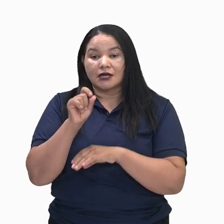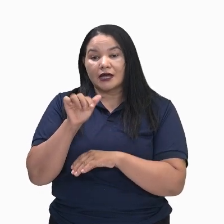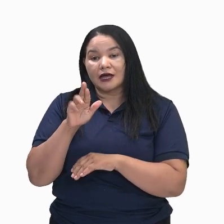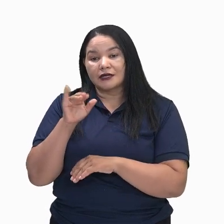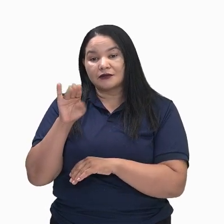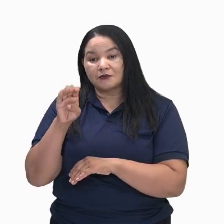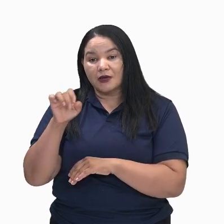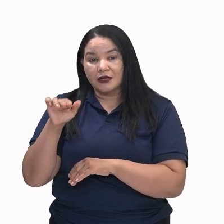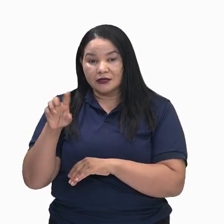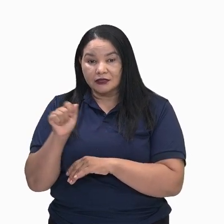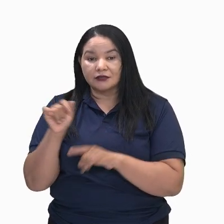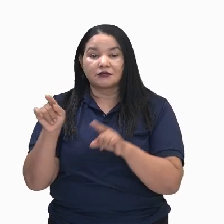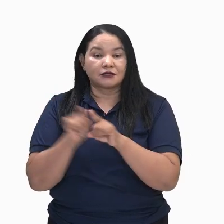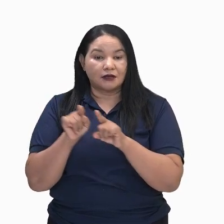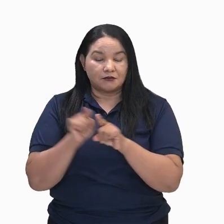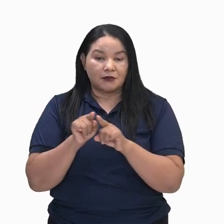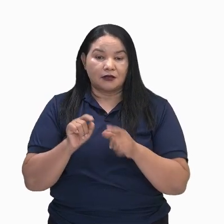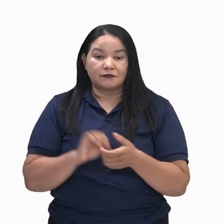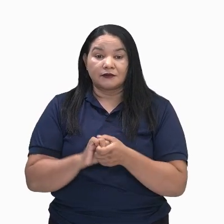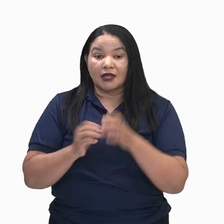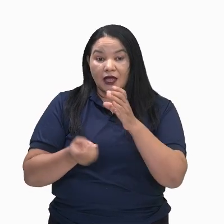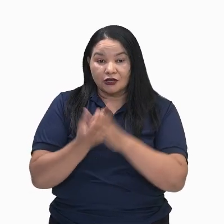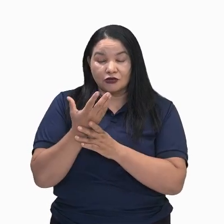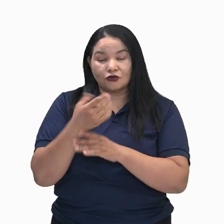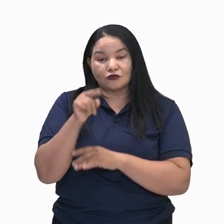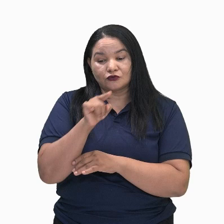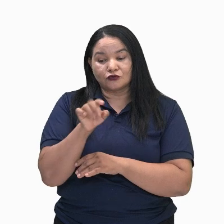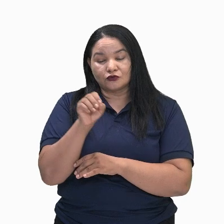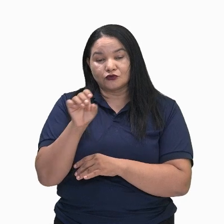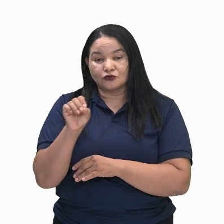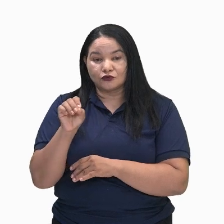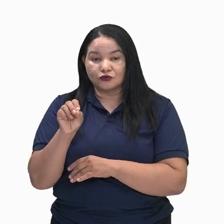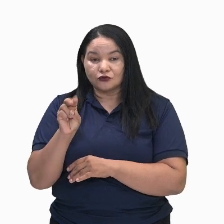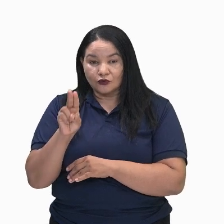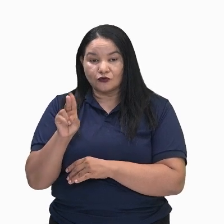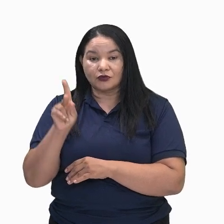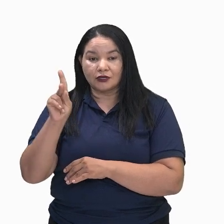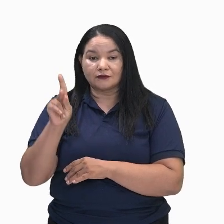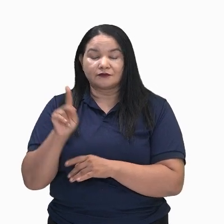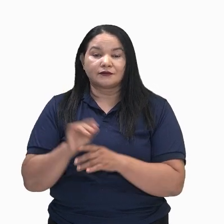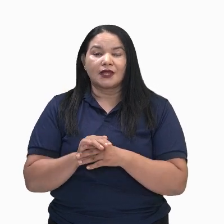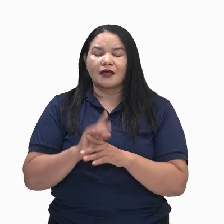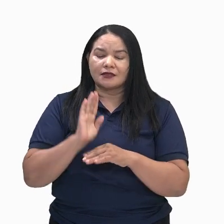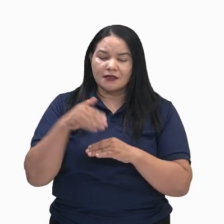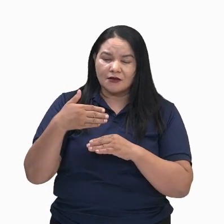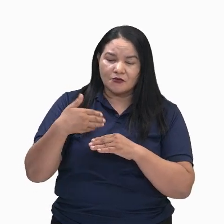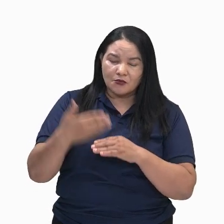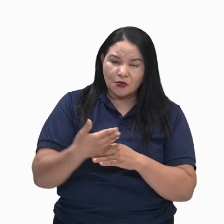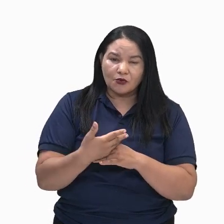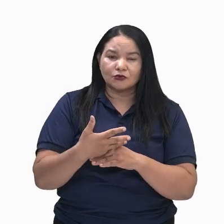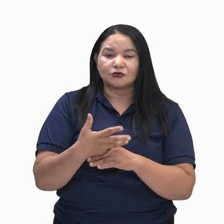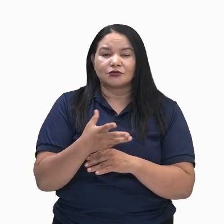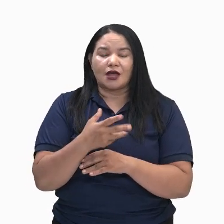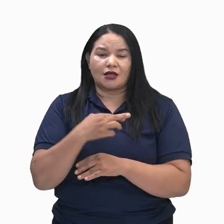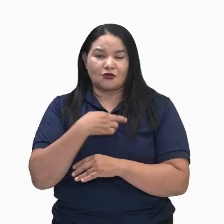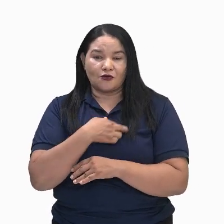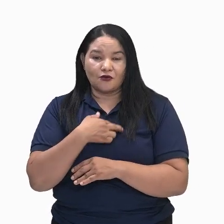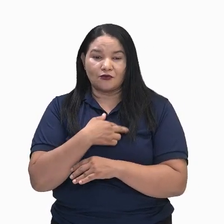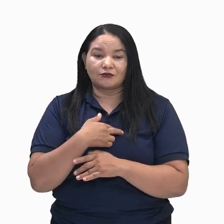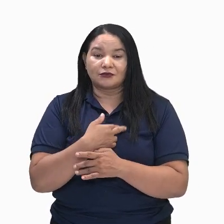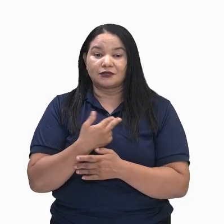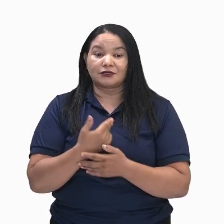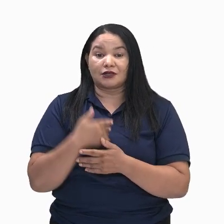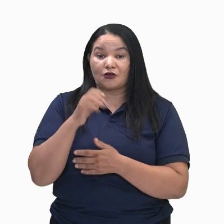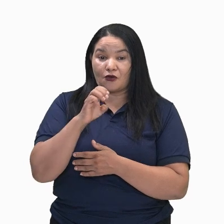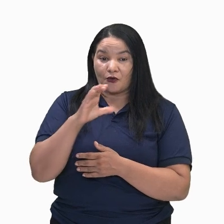Antilhas Francesas. Com o tempo, se tornou mais lenta e romântica, ganhando destaque na Europa e